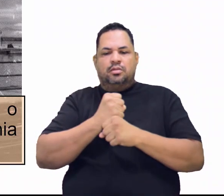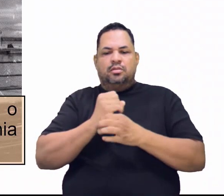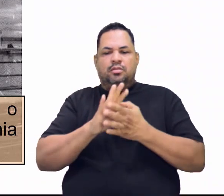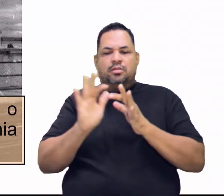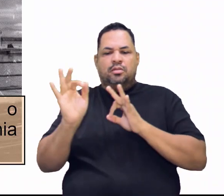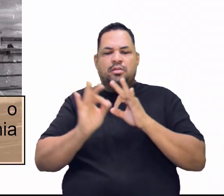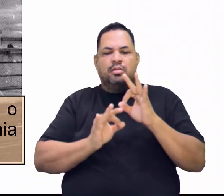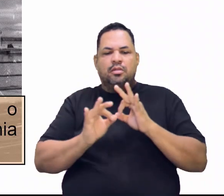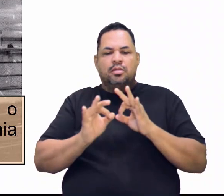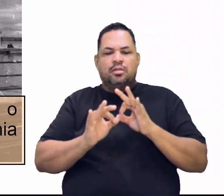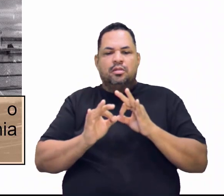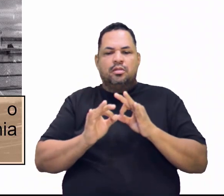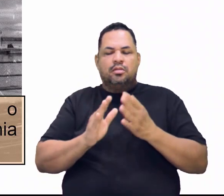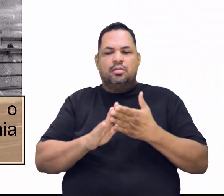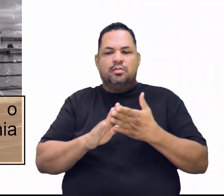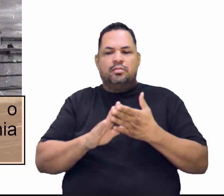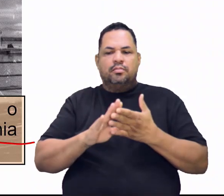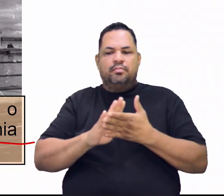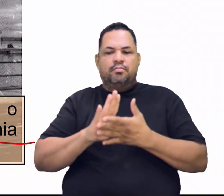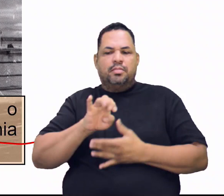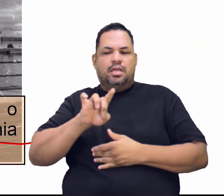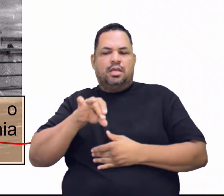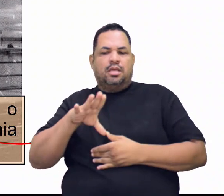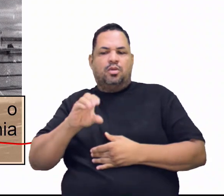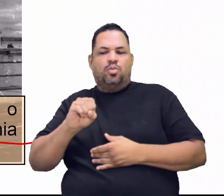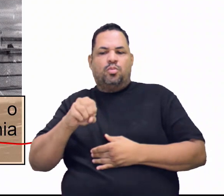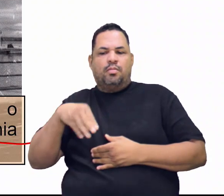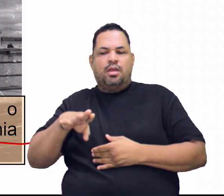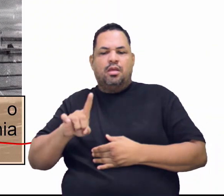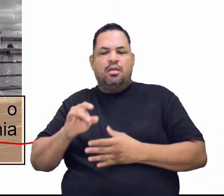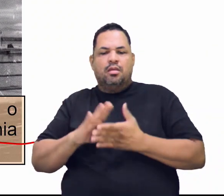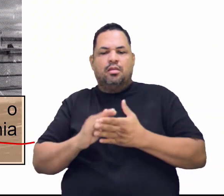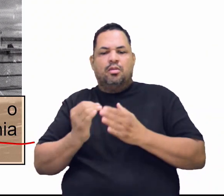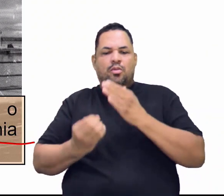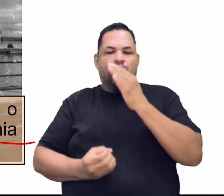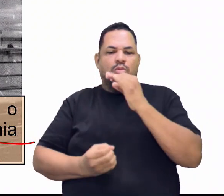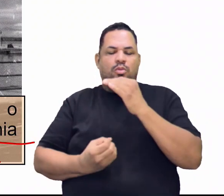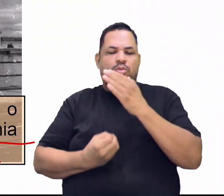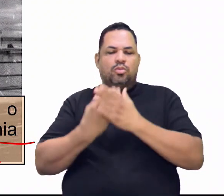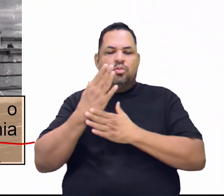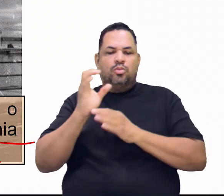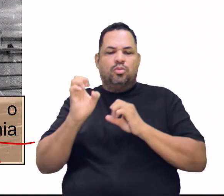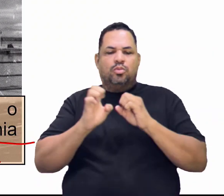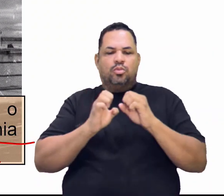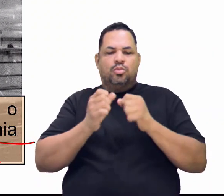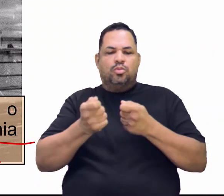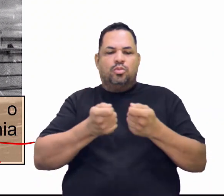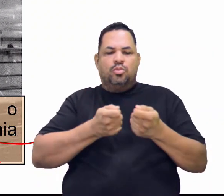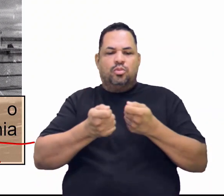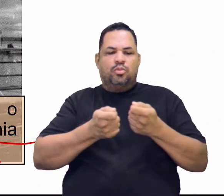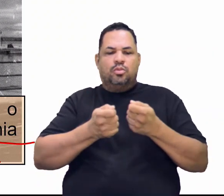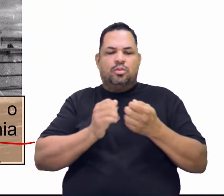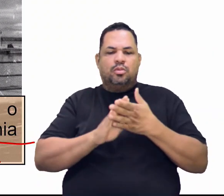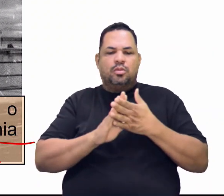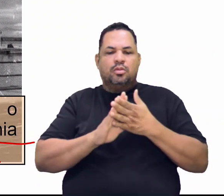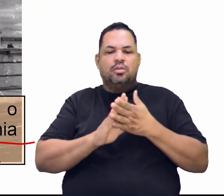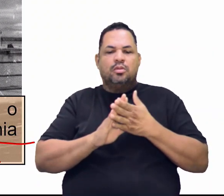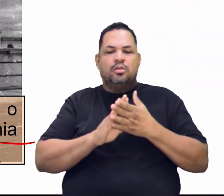anos. Então, o Barão de Mauá, ele vai fundar a Companhia de Navegação e Comércio do